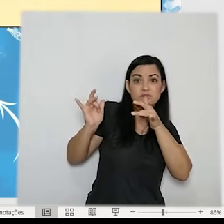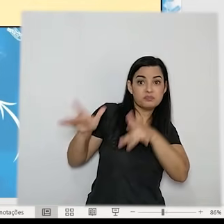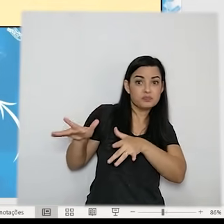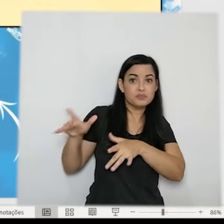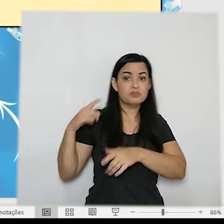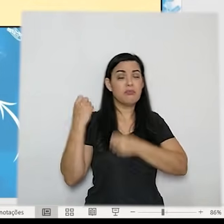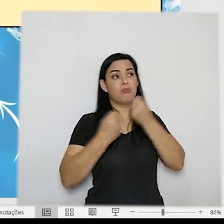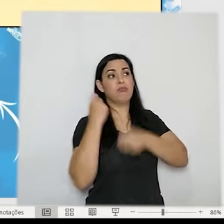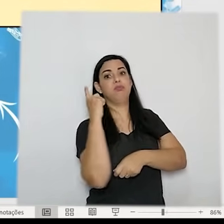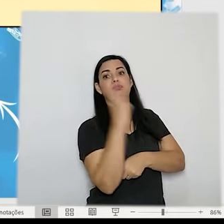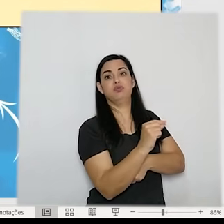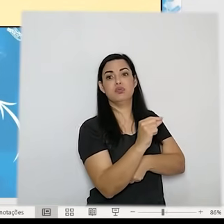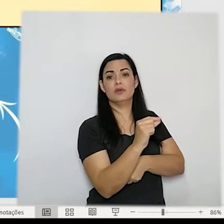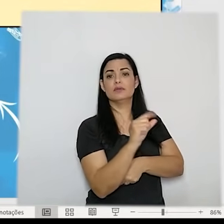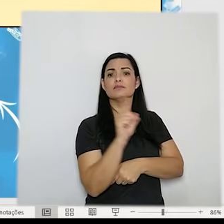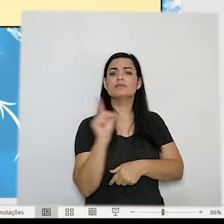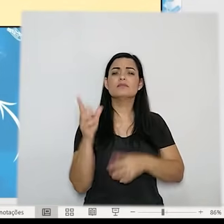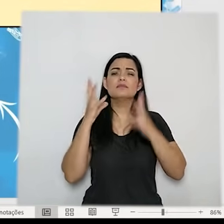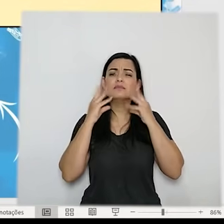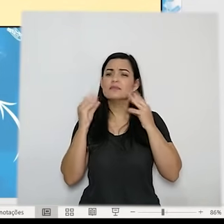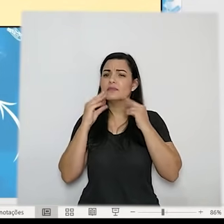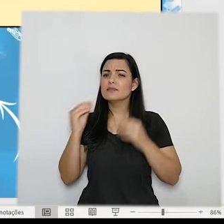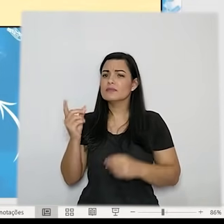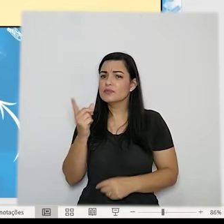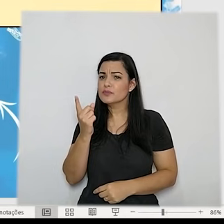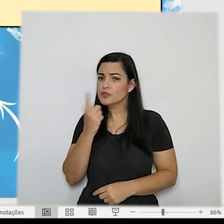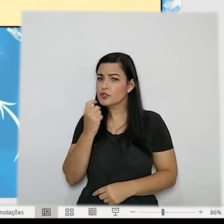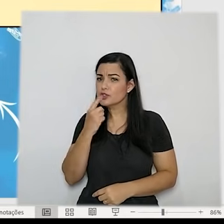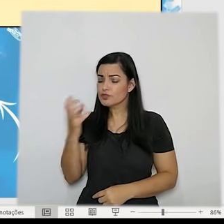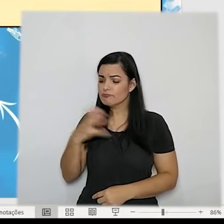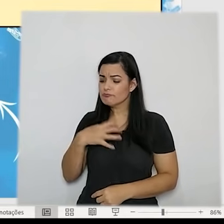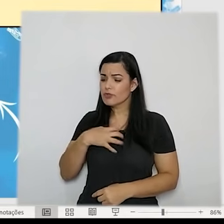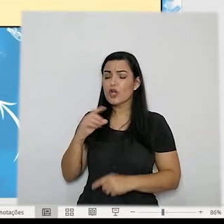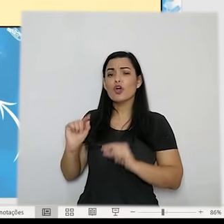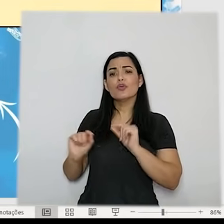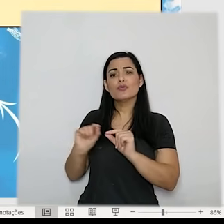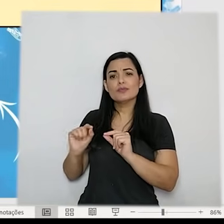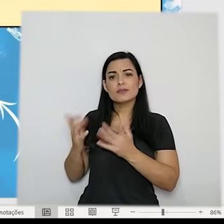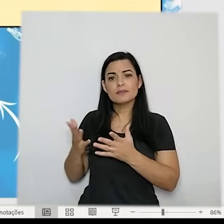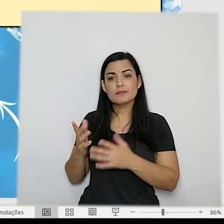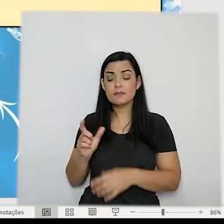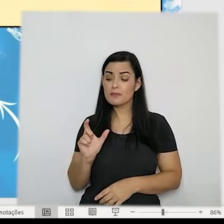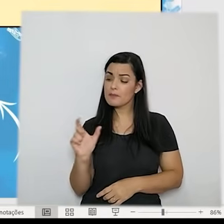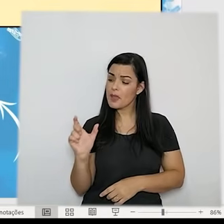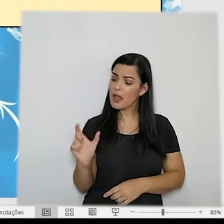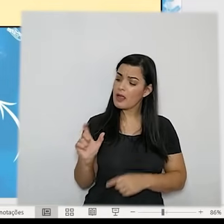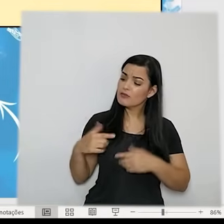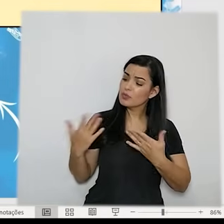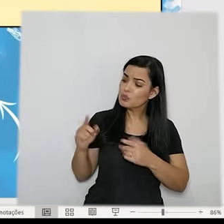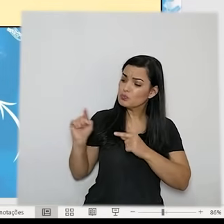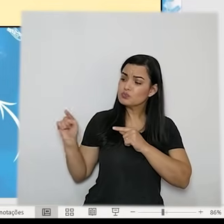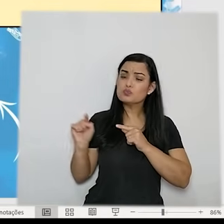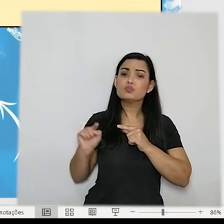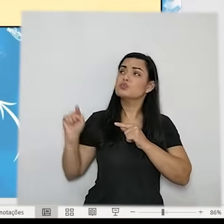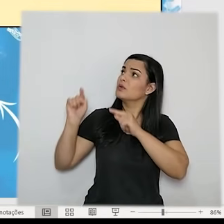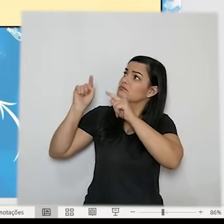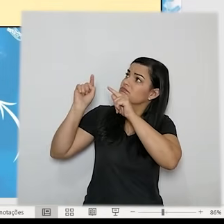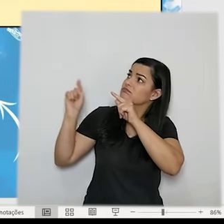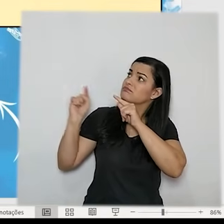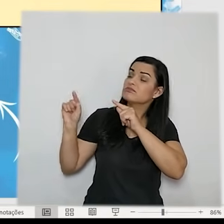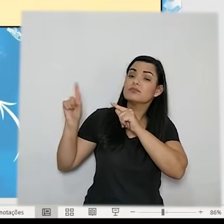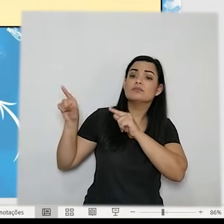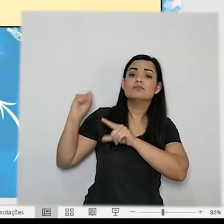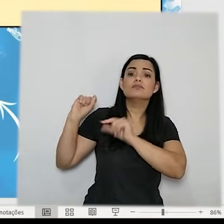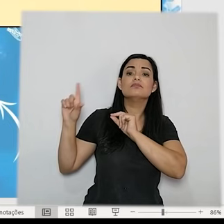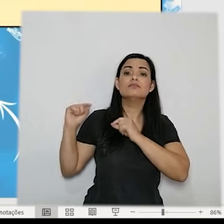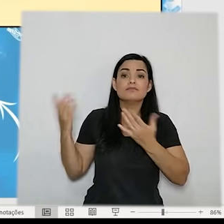dessas palavras vocês acham que nós podemos utilizar para dizer como o medonho